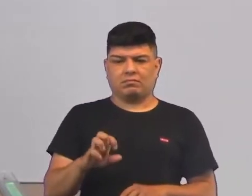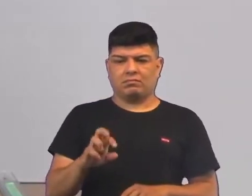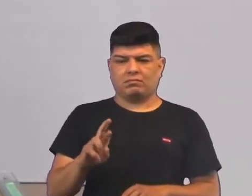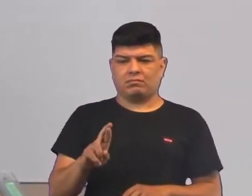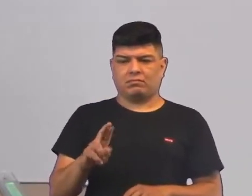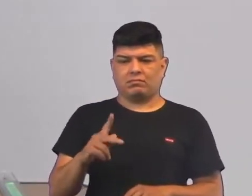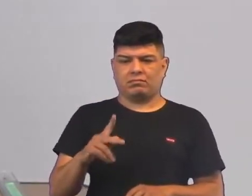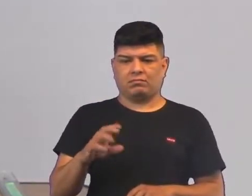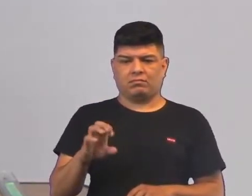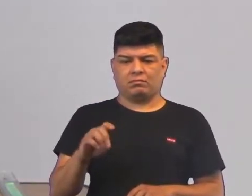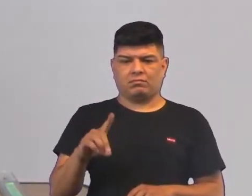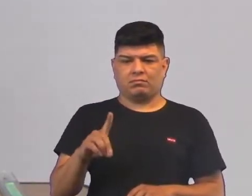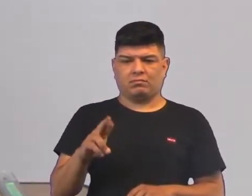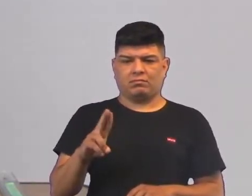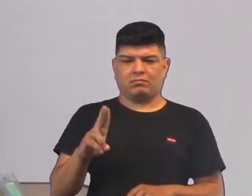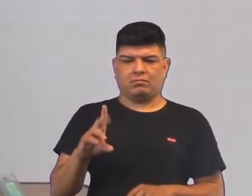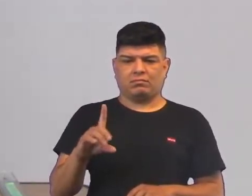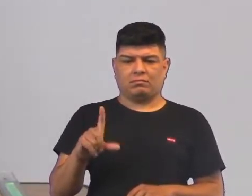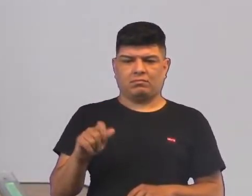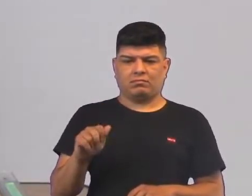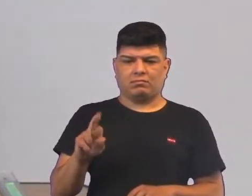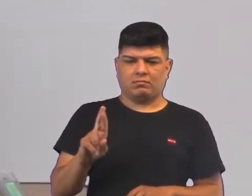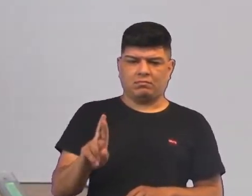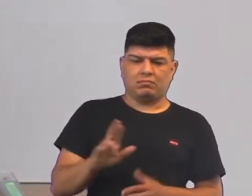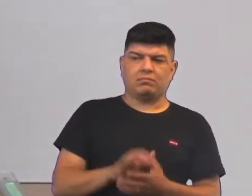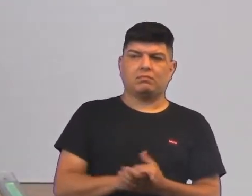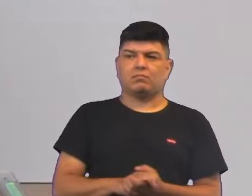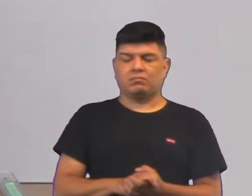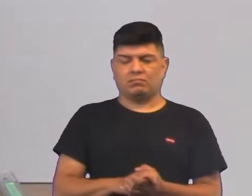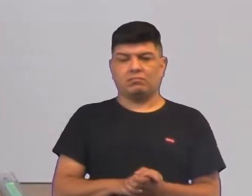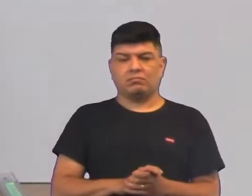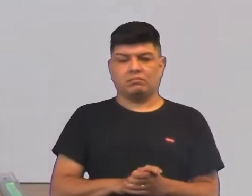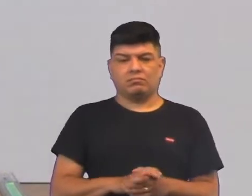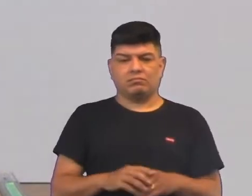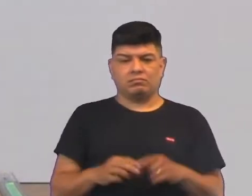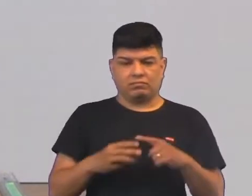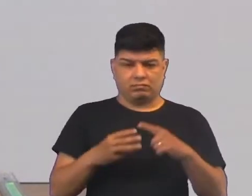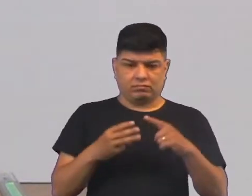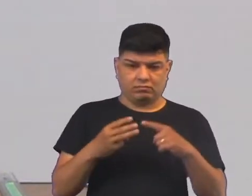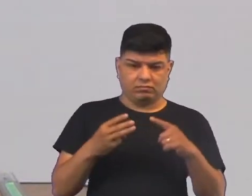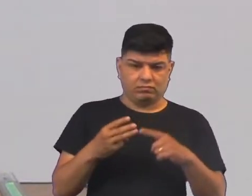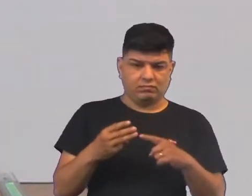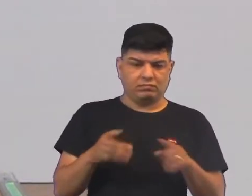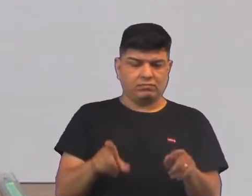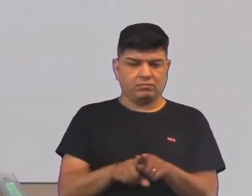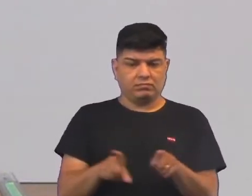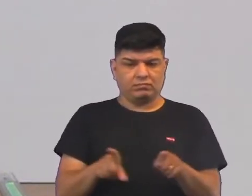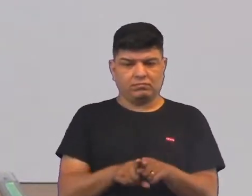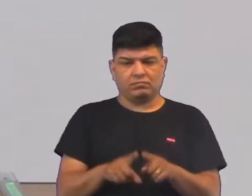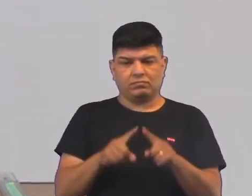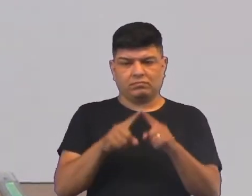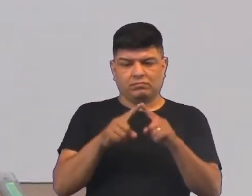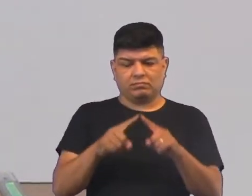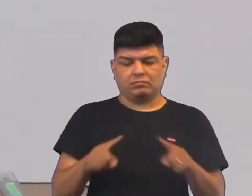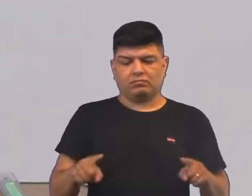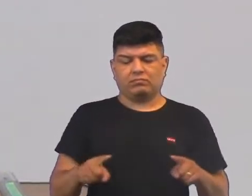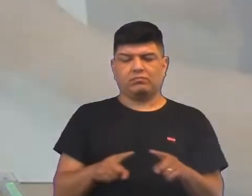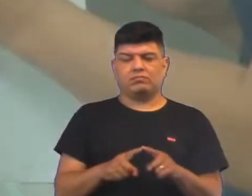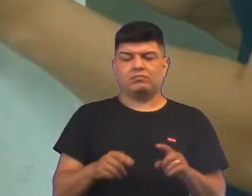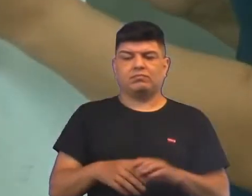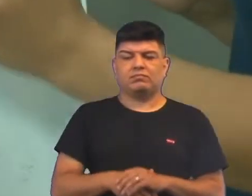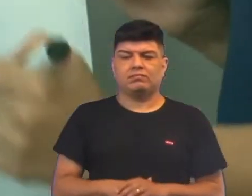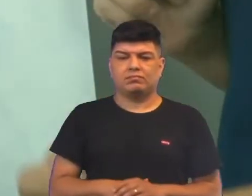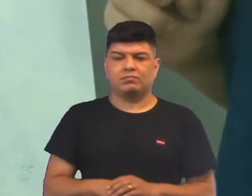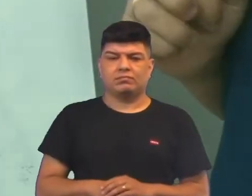perpendicular, tá? Quando elas se encontram, por exemplo, no triângulo, ó, deixa eu só pegar um triângulo agora para você entender a